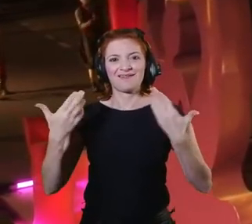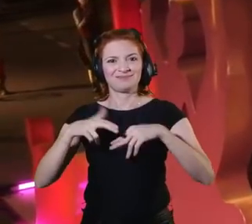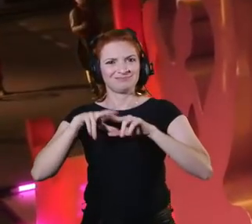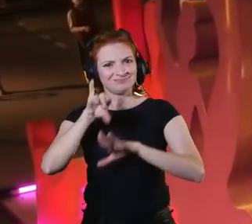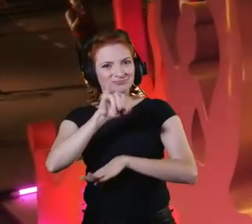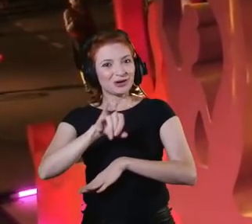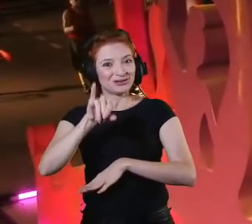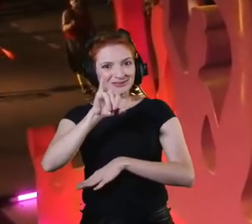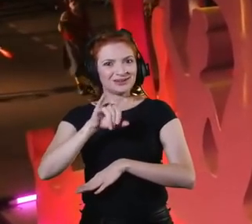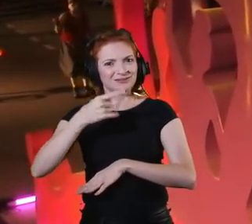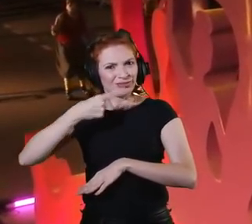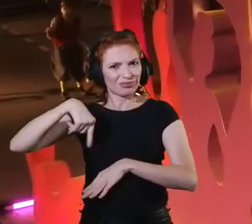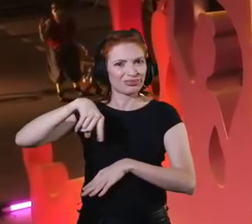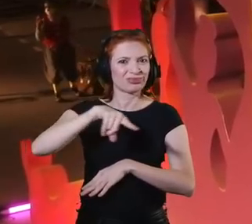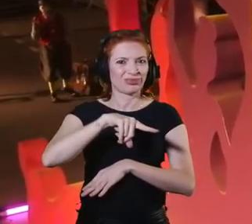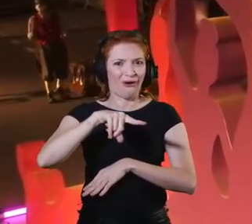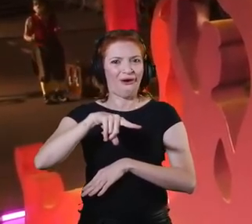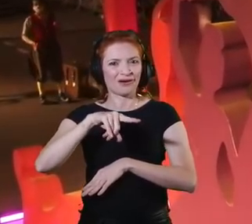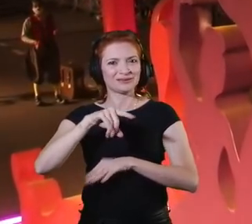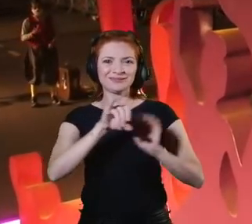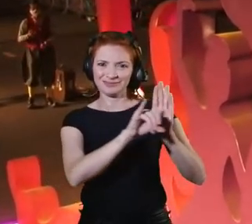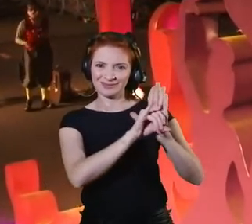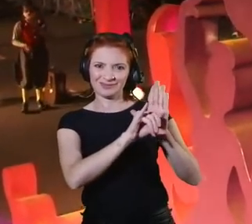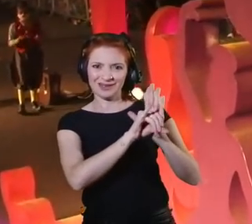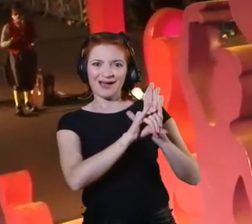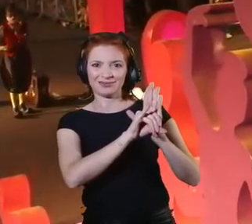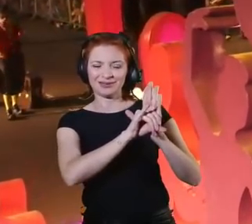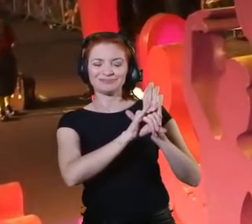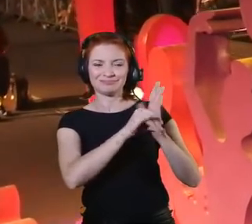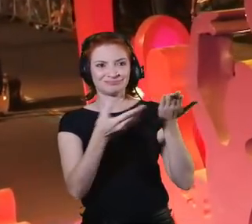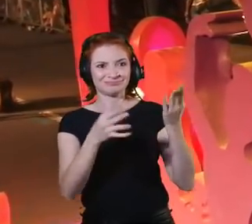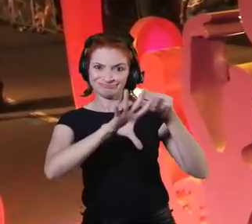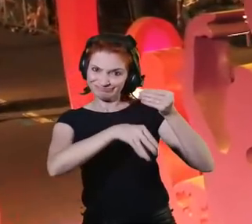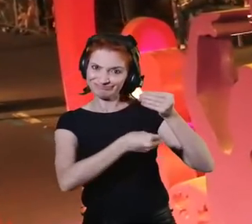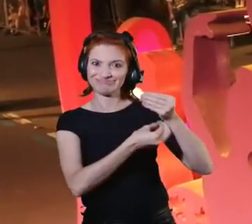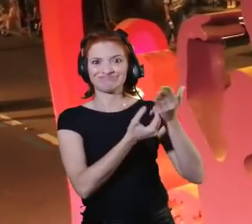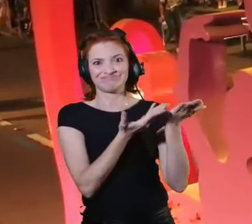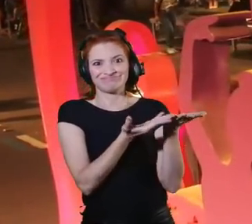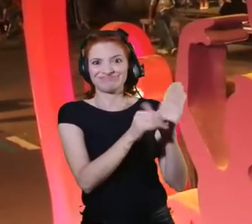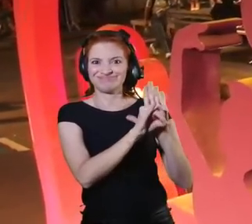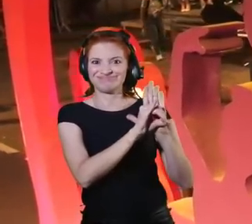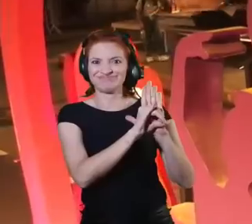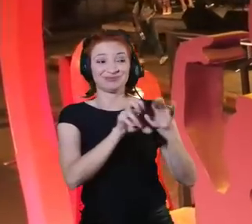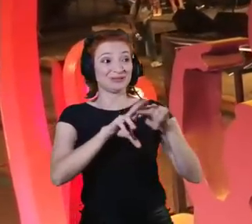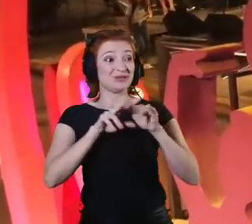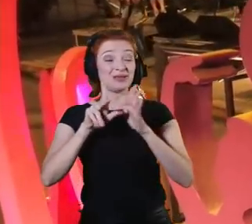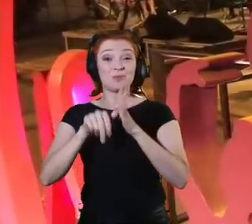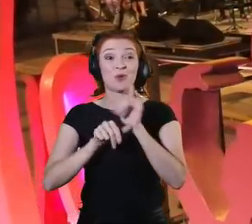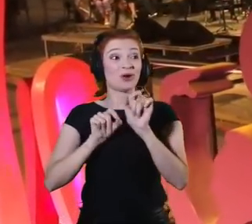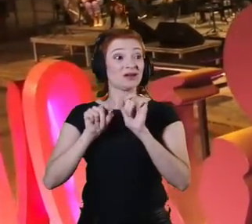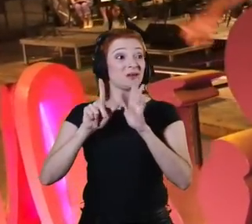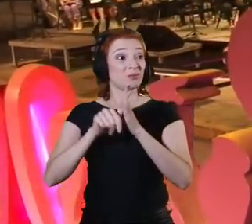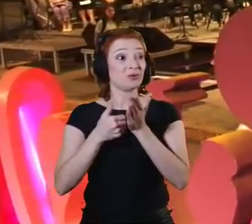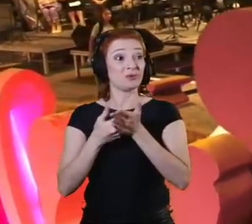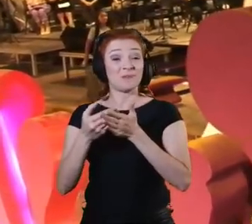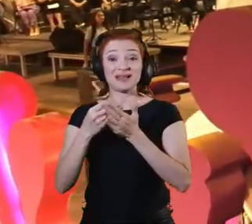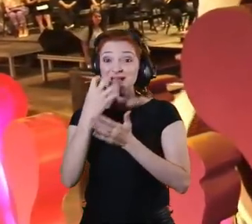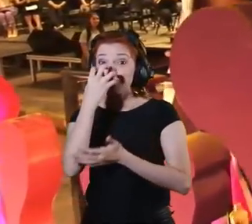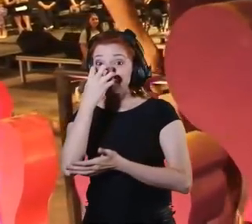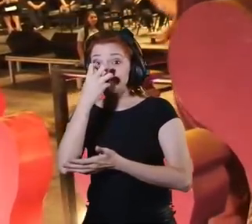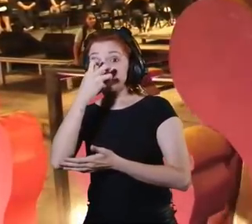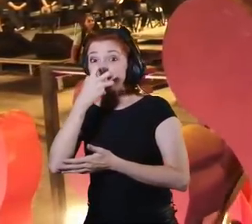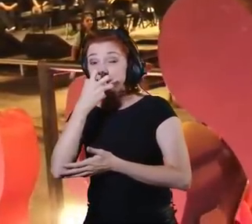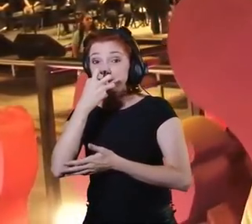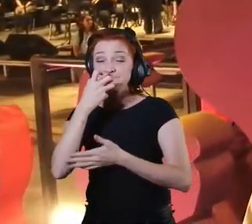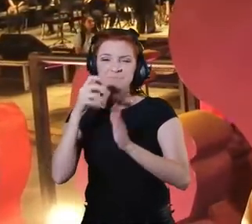nossas tradições e ajuda a formar a nossa identidade também. Está chegando logo atrás também um grupo de circenses, que